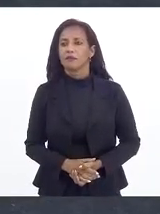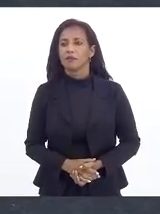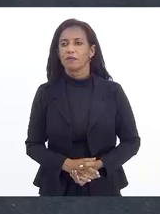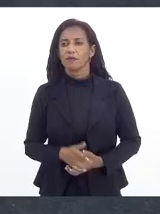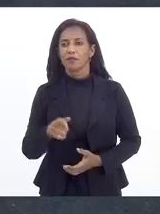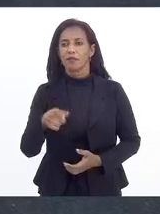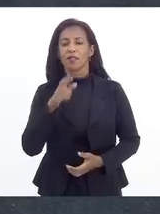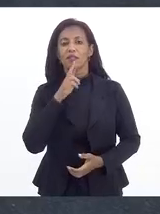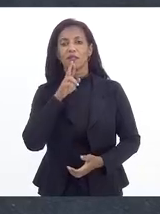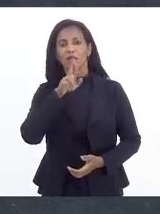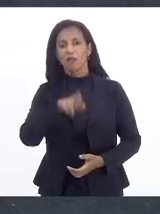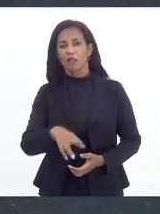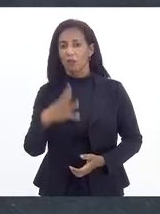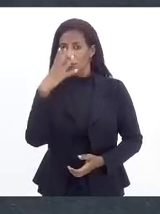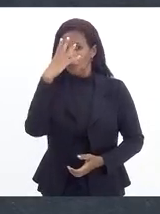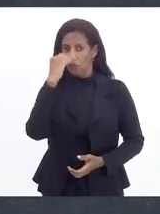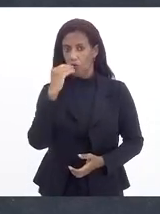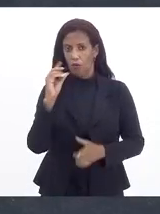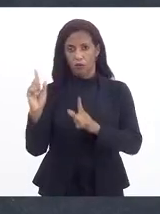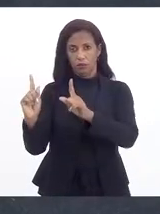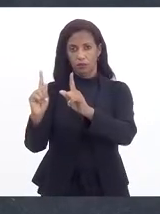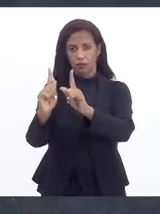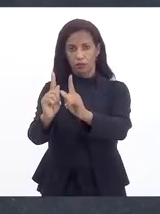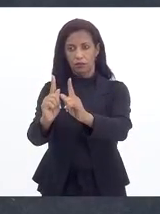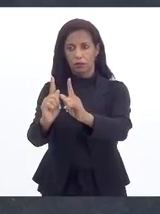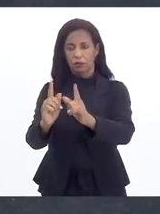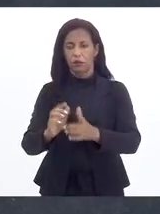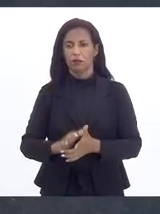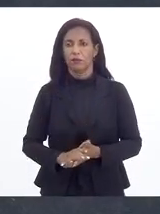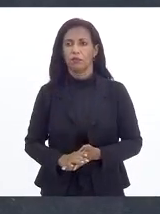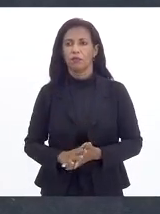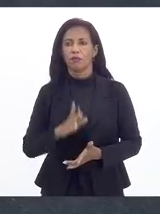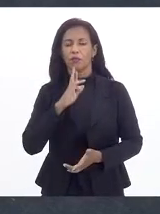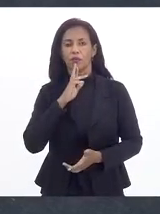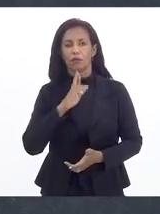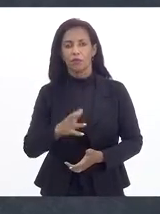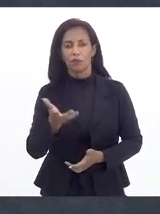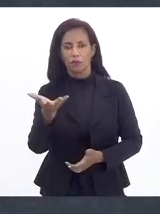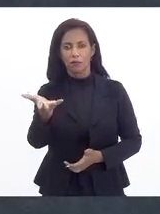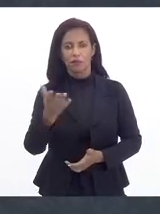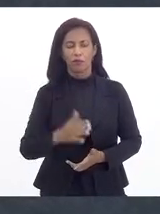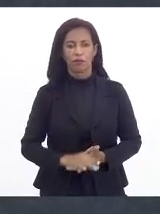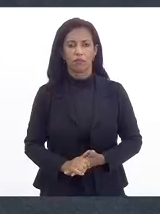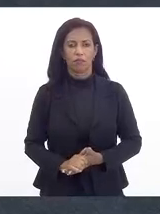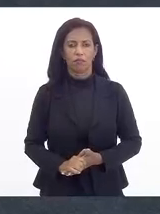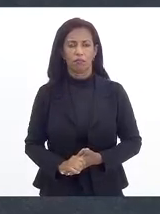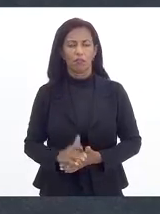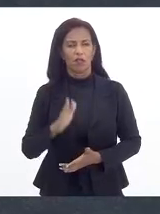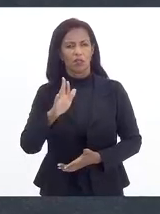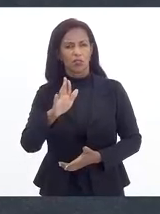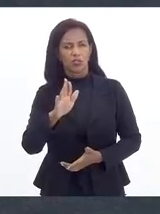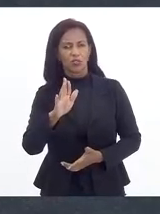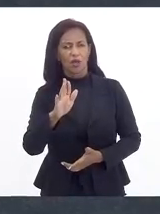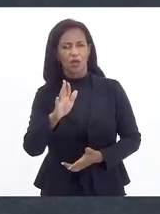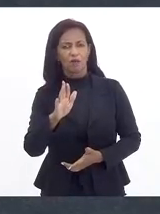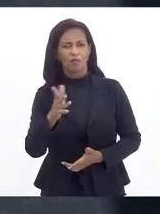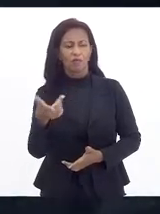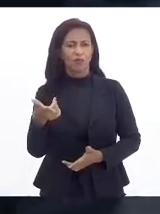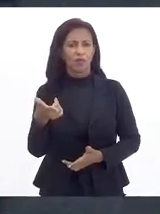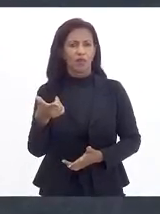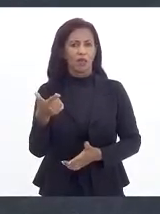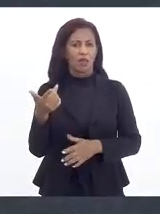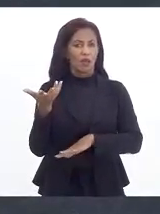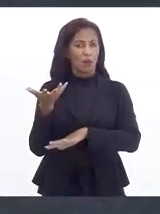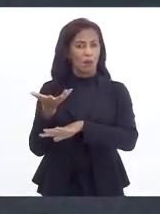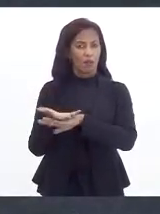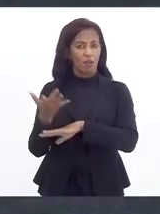esse reconhecimento por fotografia, reconhecimento em si, gera um auto de reconhecimento, que é uma matéria